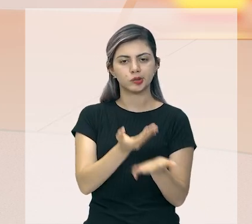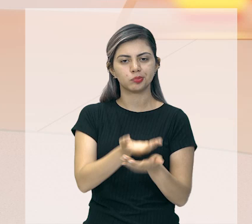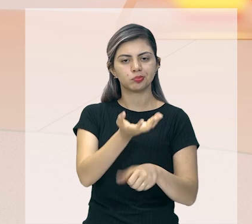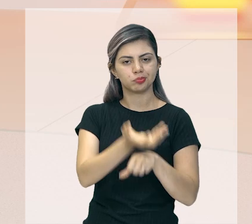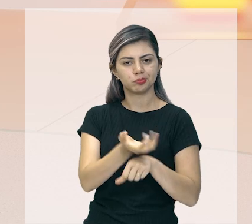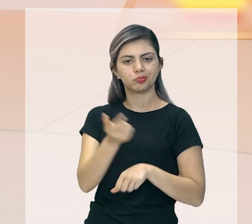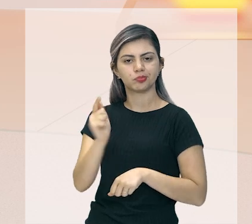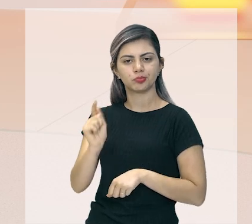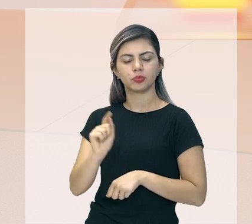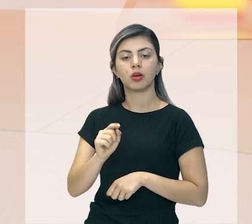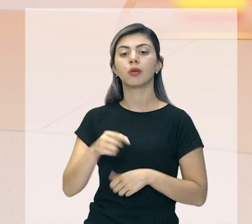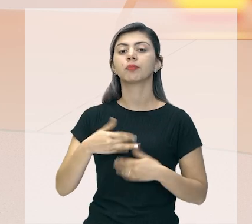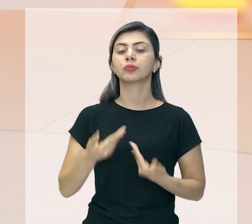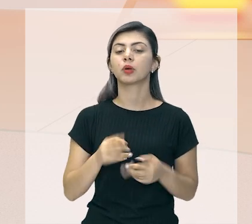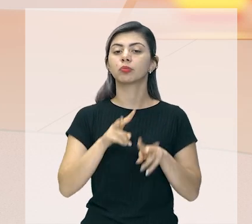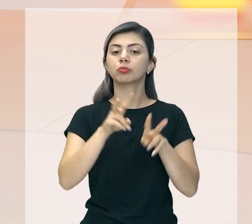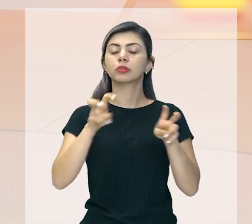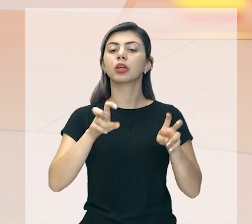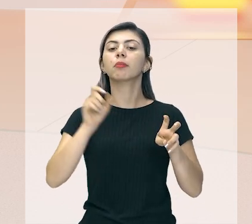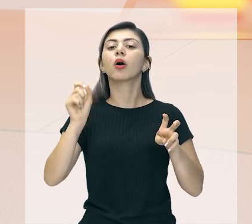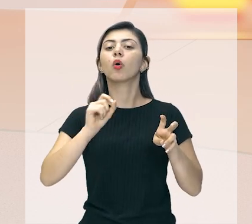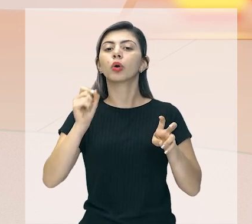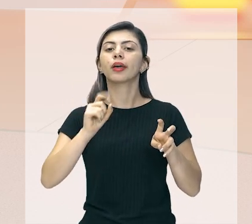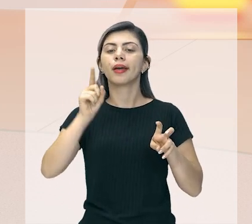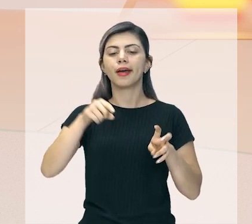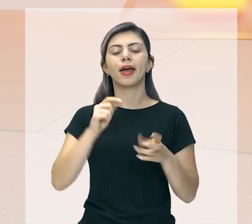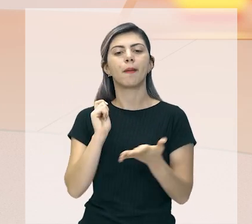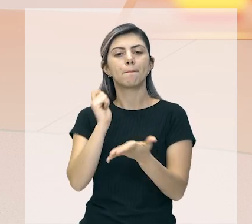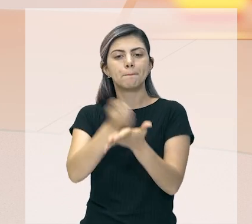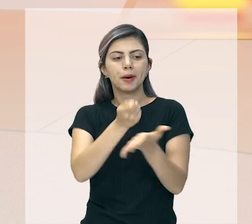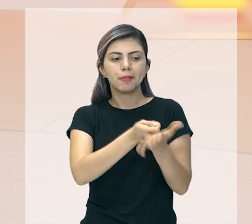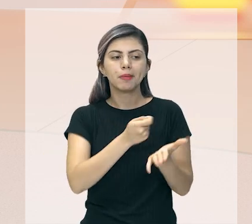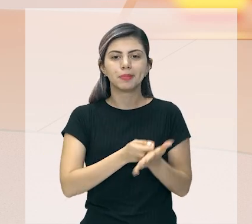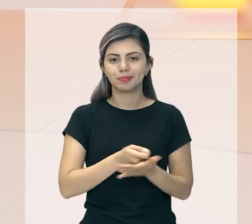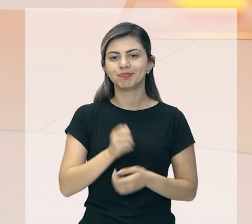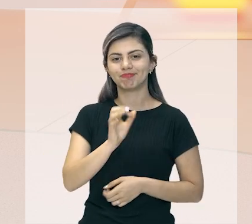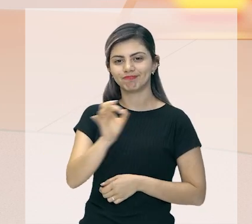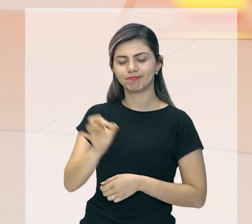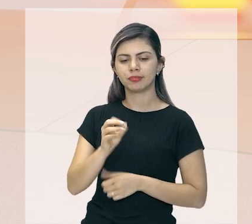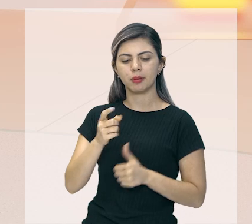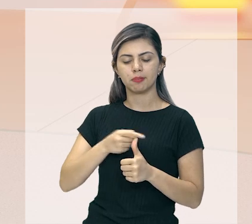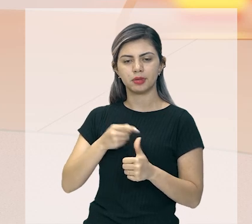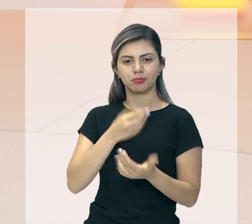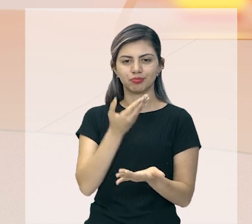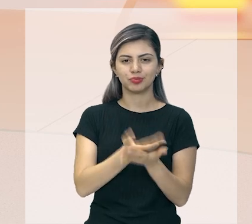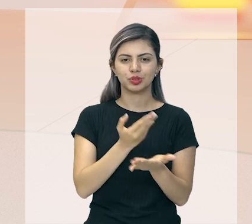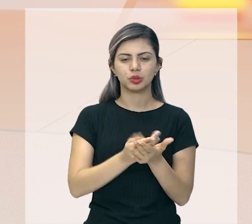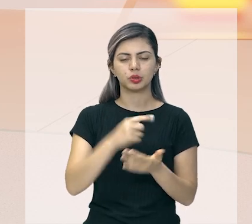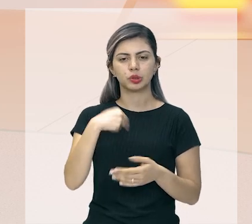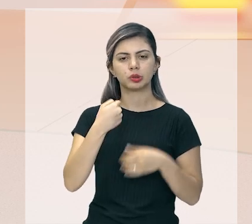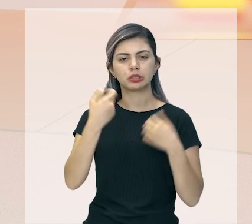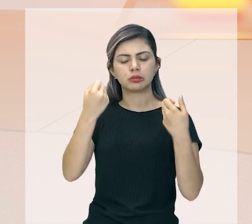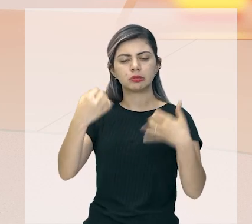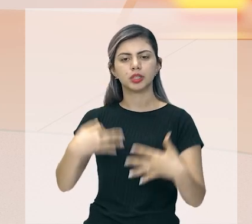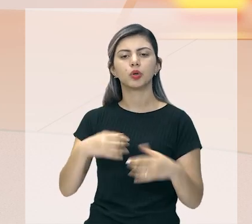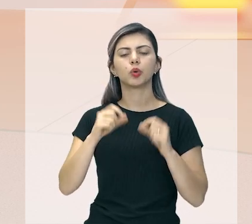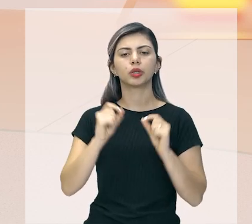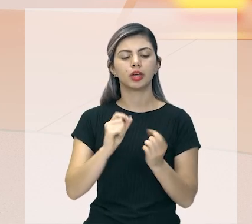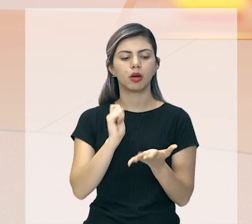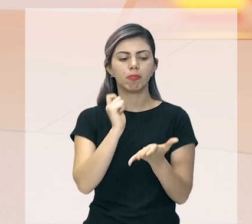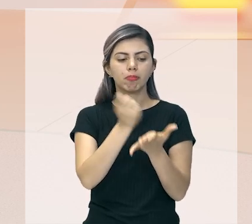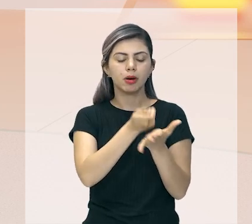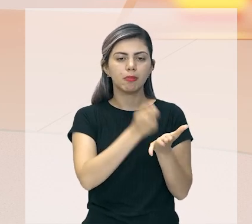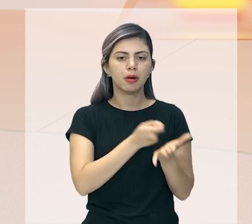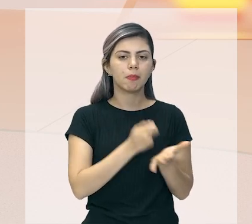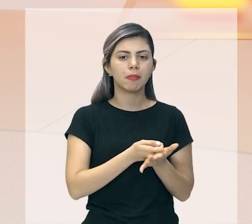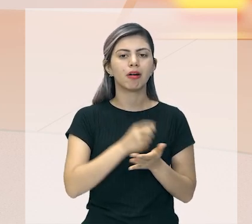geografia. Um deles, pessoal, foi a questão do consumismo, né? Na nossa primeira aula a gente falou que a questão do consumo